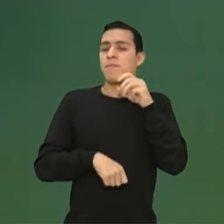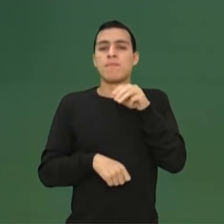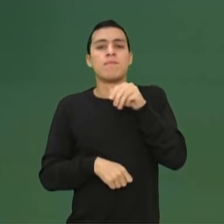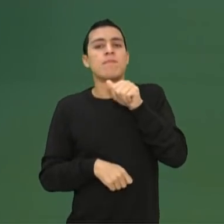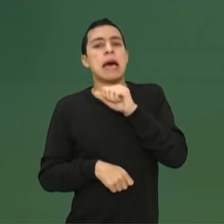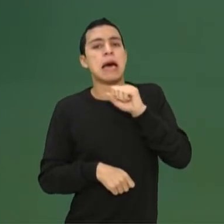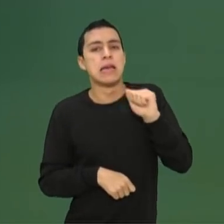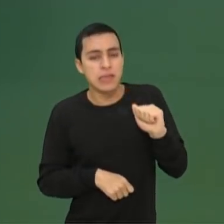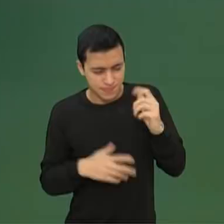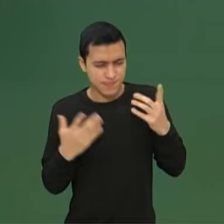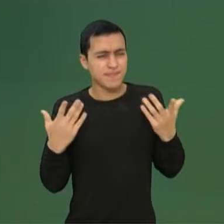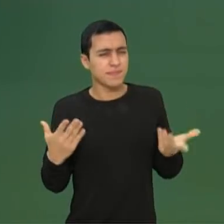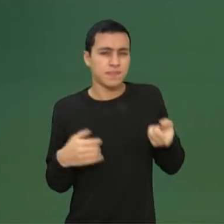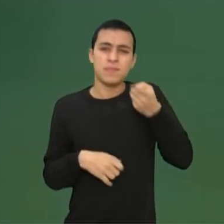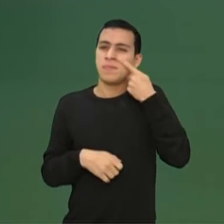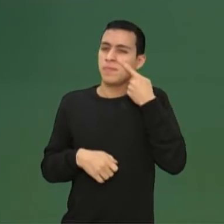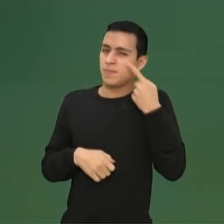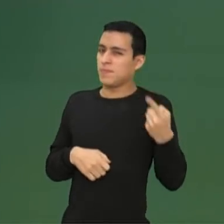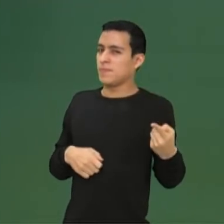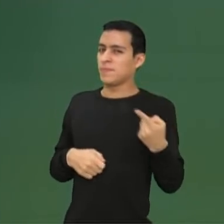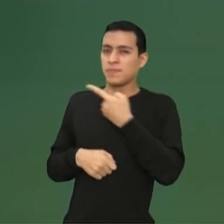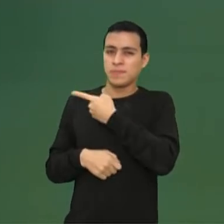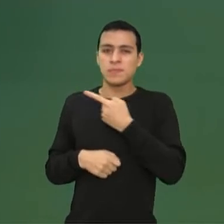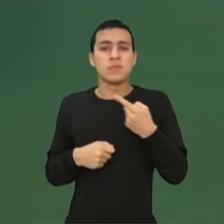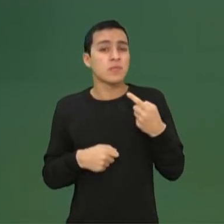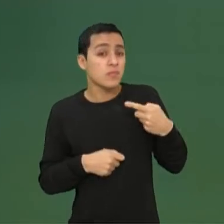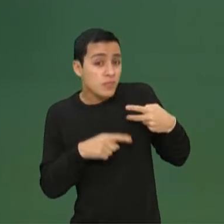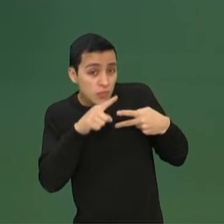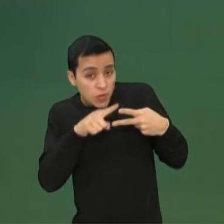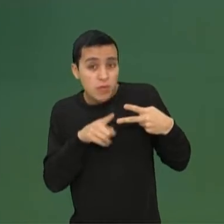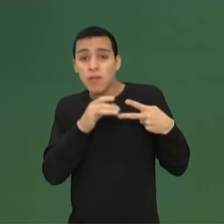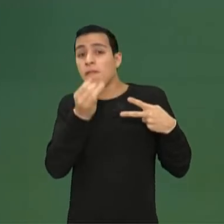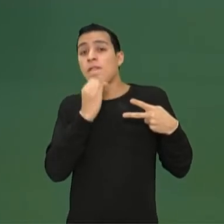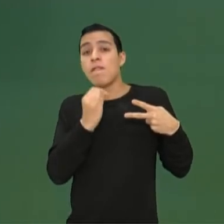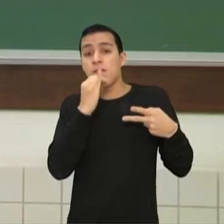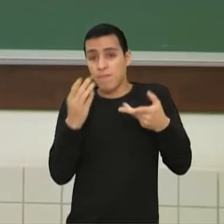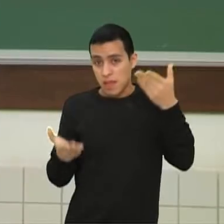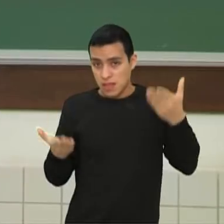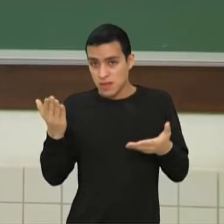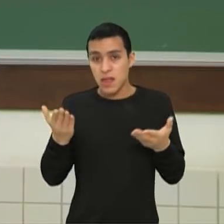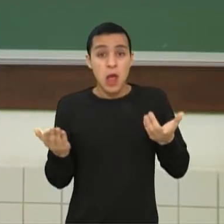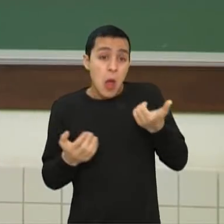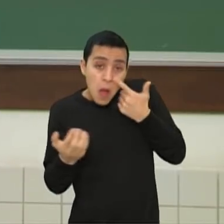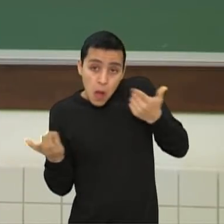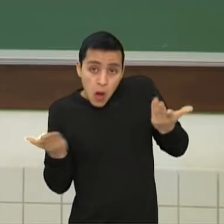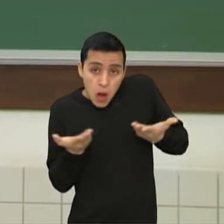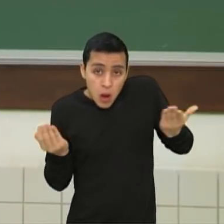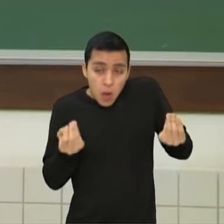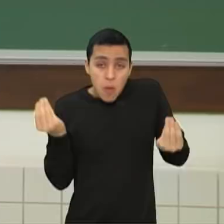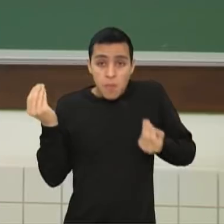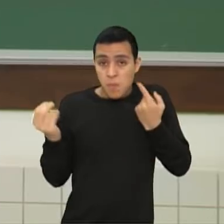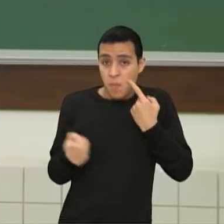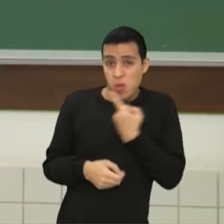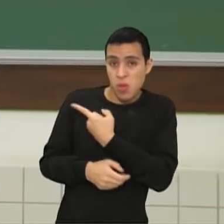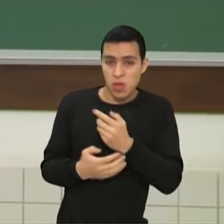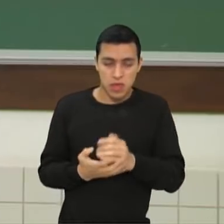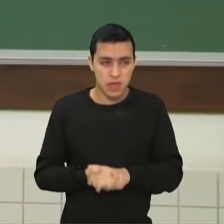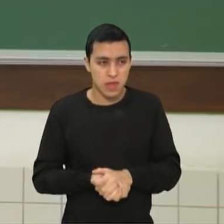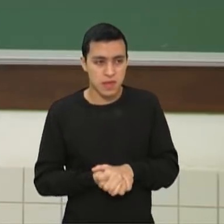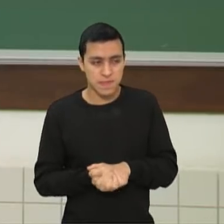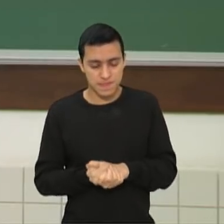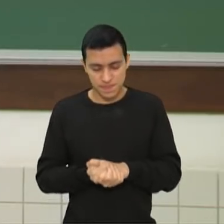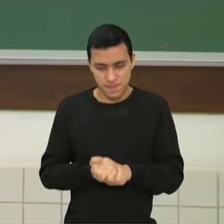massa. Vamos ver aqui comigo 2 exemplos de balança? Então, acompanhem aqui comigo. Eu trouxe